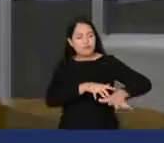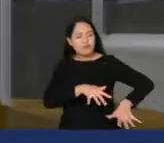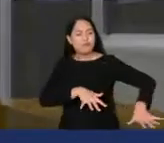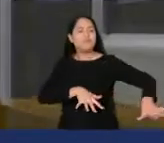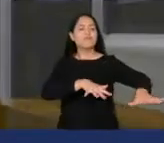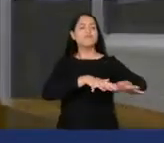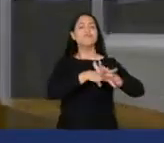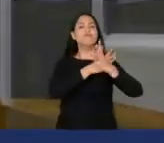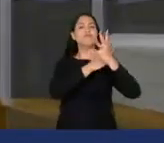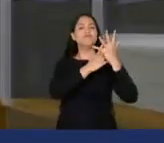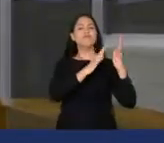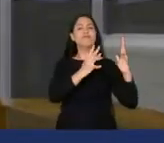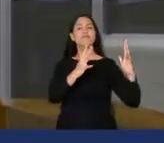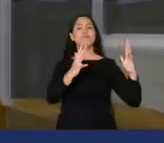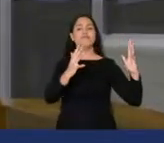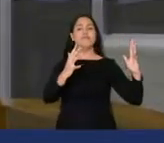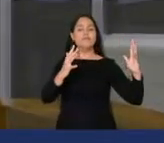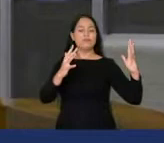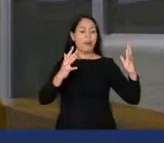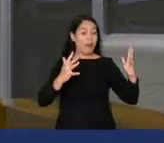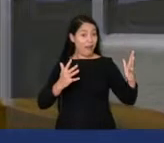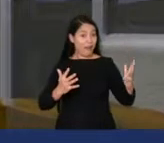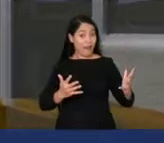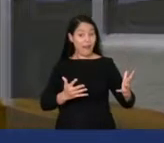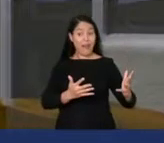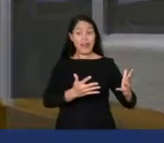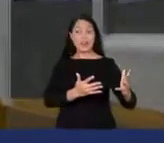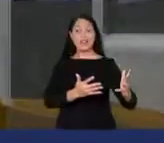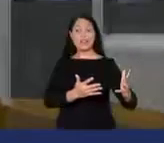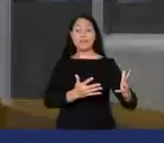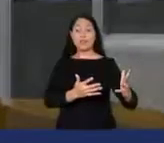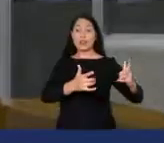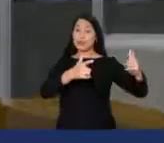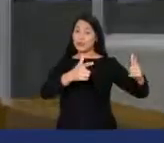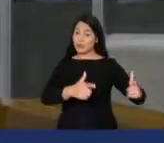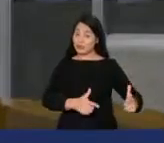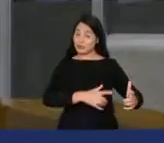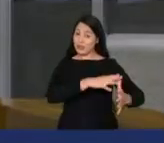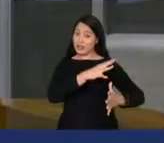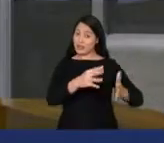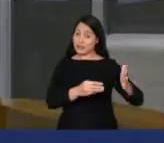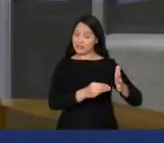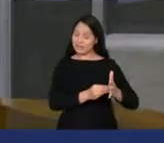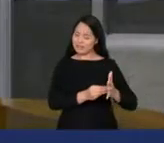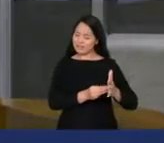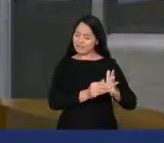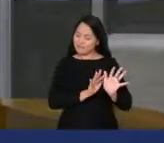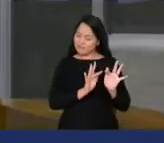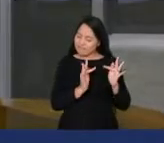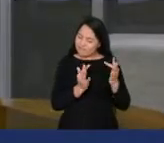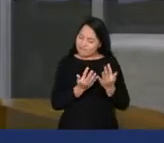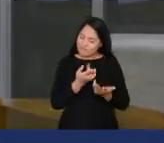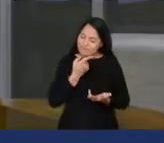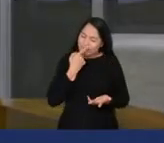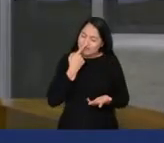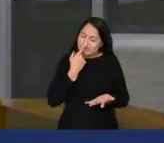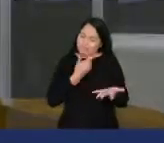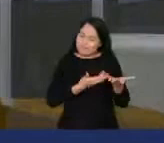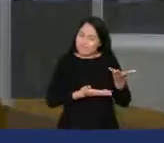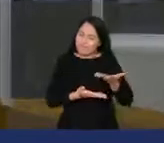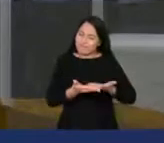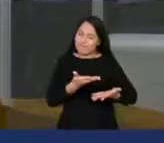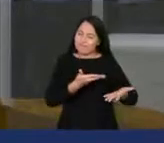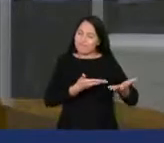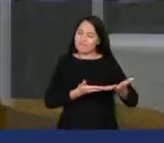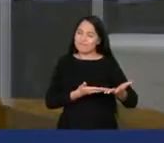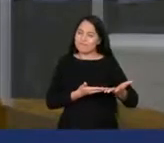floresta amazônica, na singeleza do seu lar e no aconchego da família, um bom brasileiro, nascido